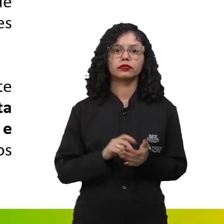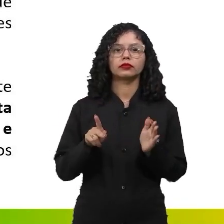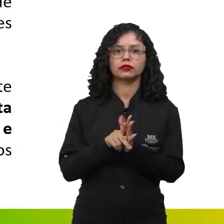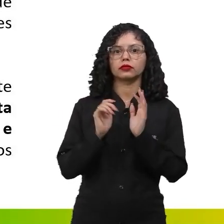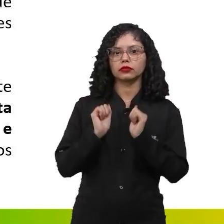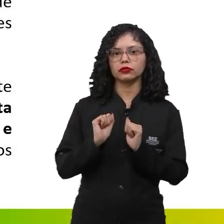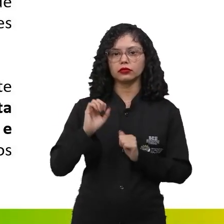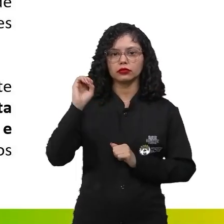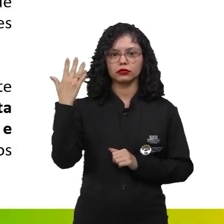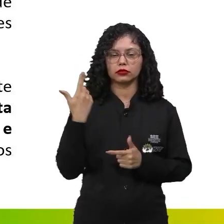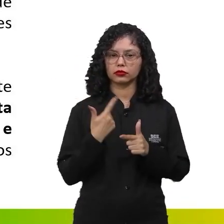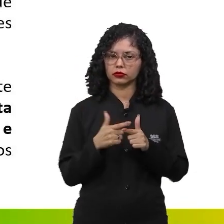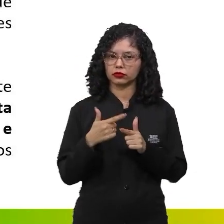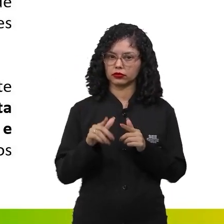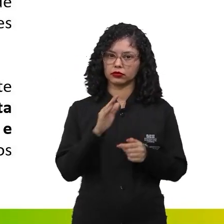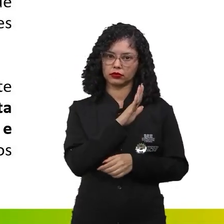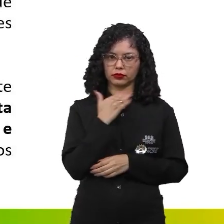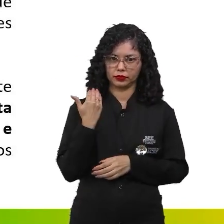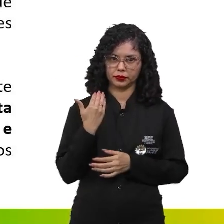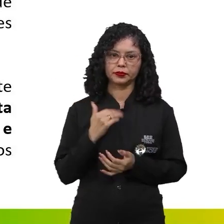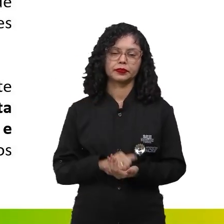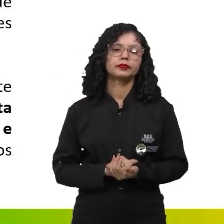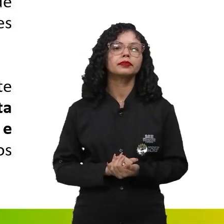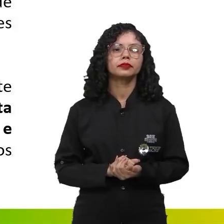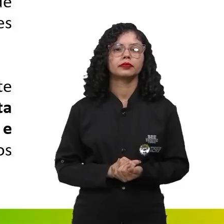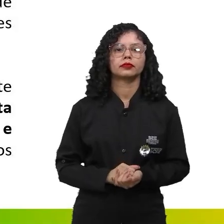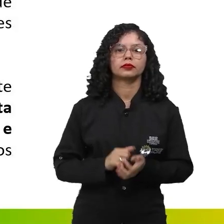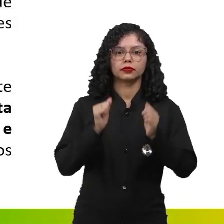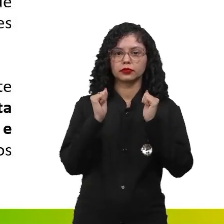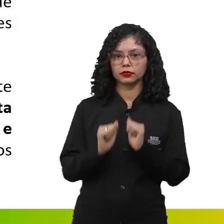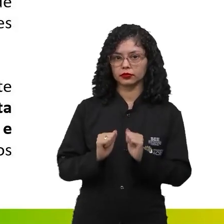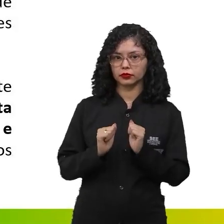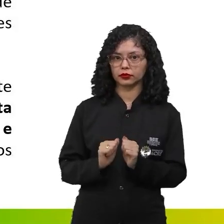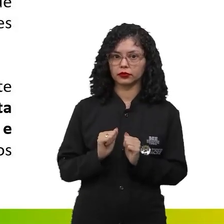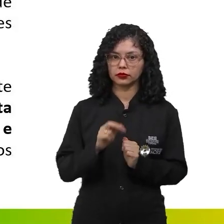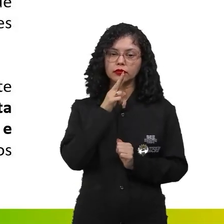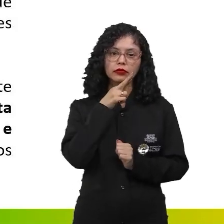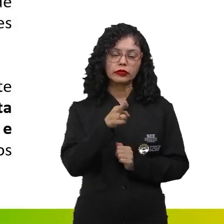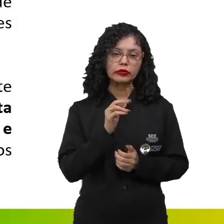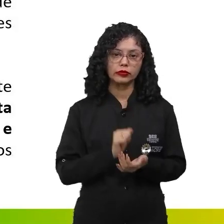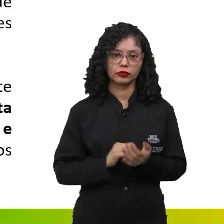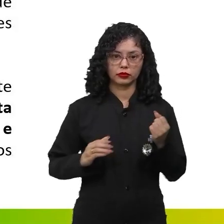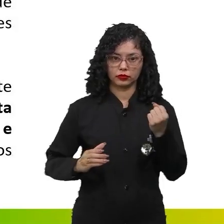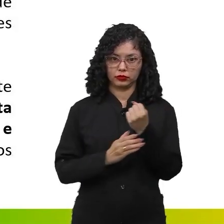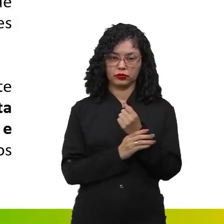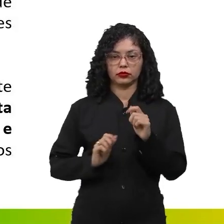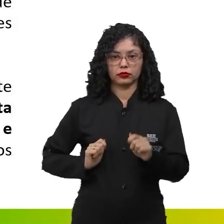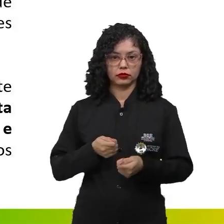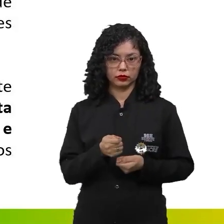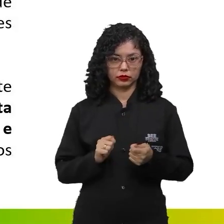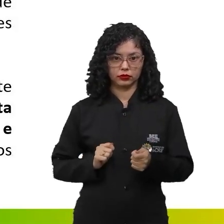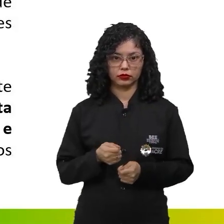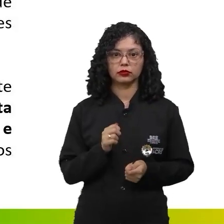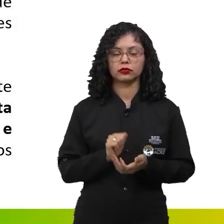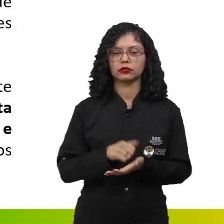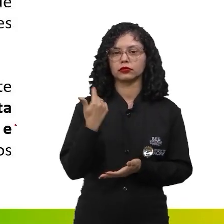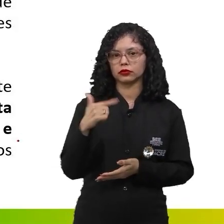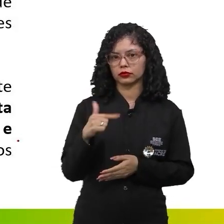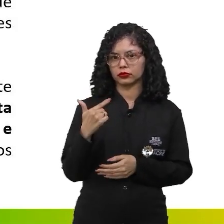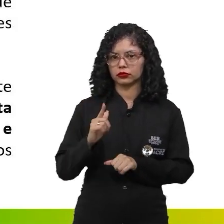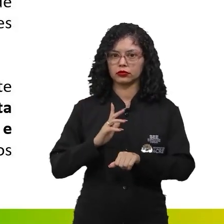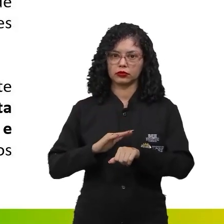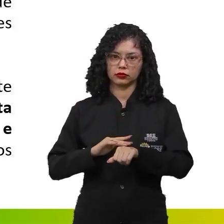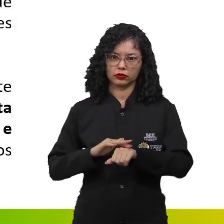infecção, que pode causar complicações ou morte. Então, a vacina, ela permite uma resposta imune segura e